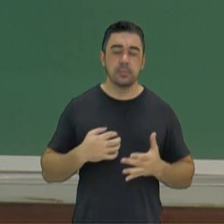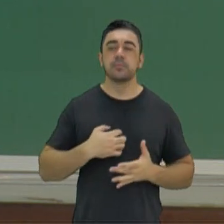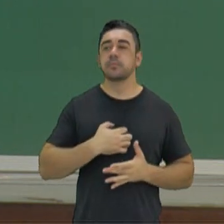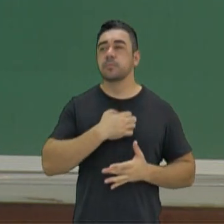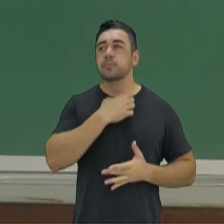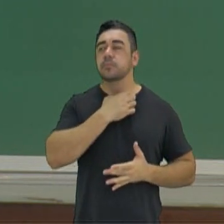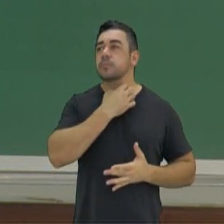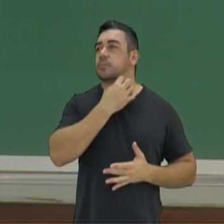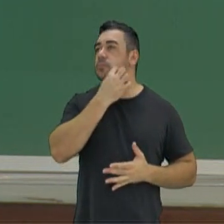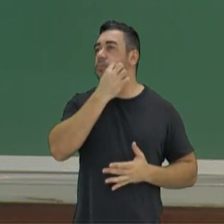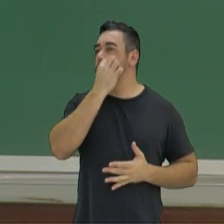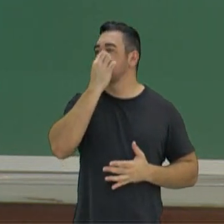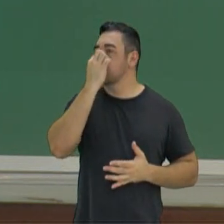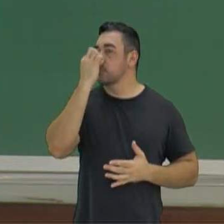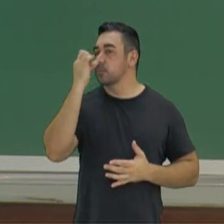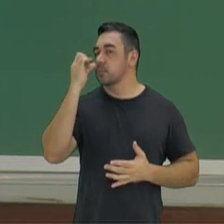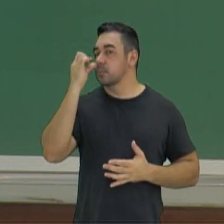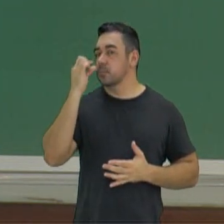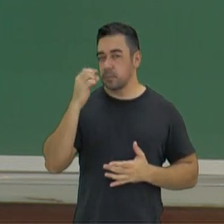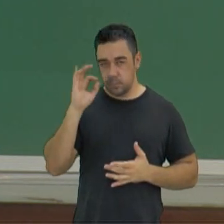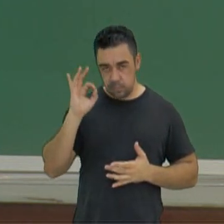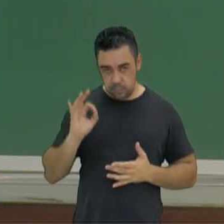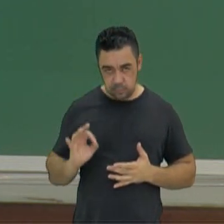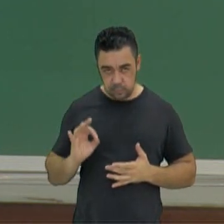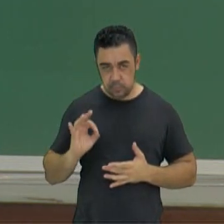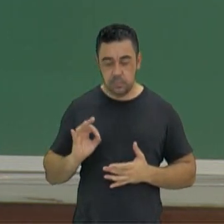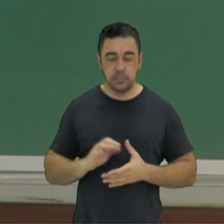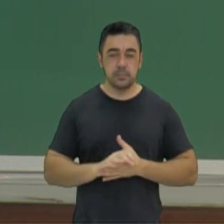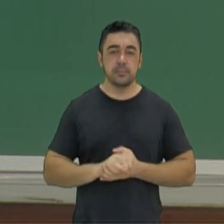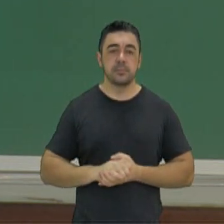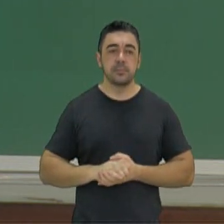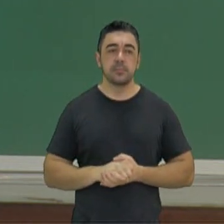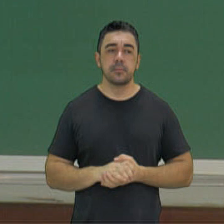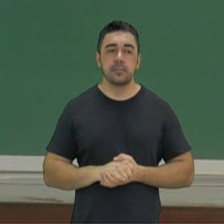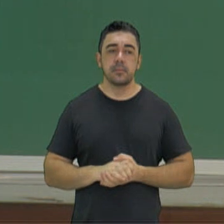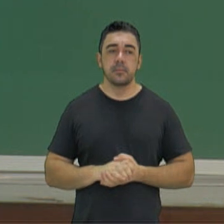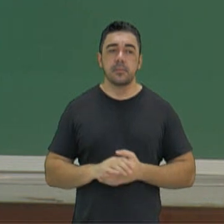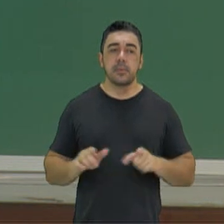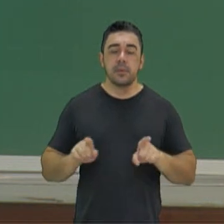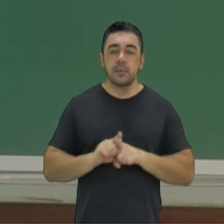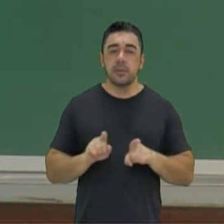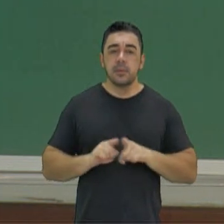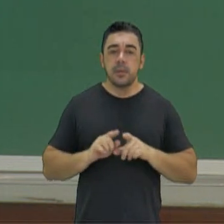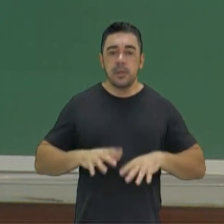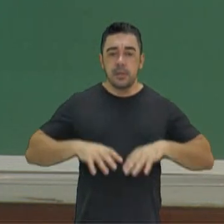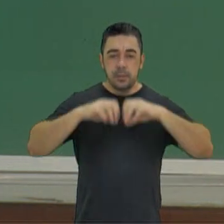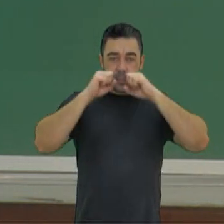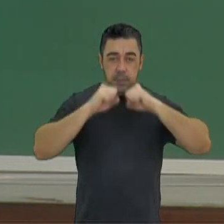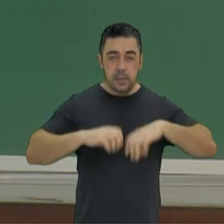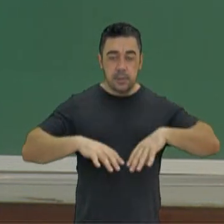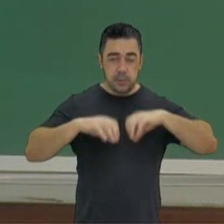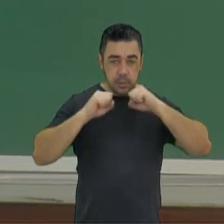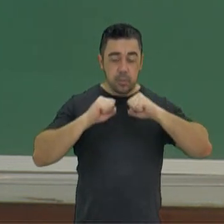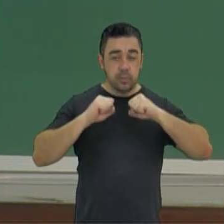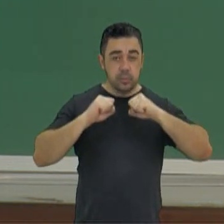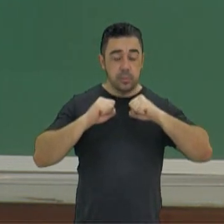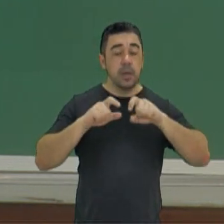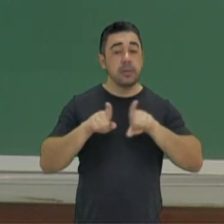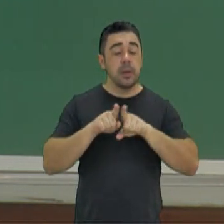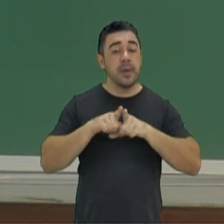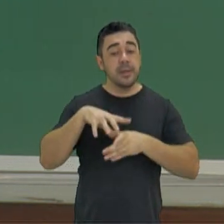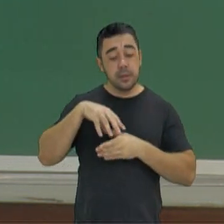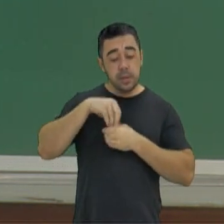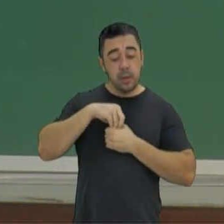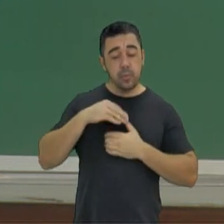cavidade nasal, faringe, laringe, traqueia, os brônquios, e a respiração celular, como o nome diz, a nível